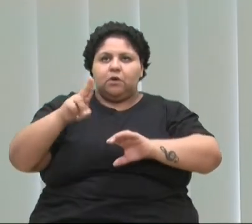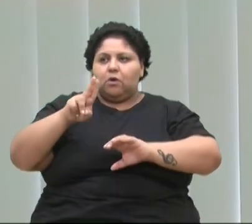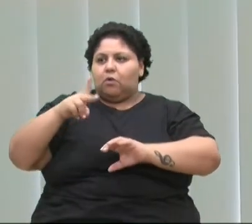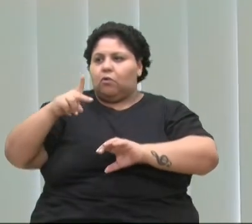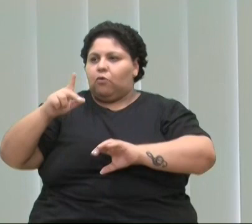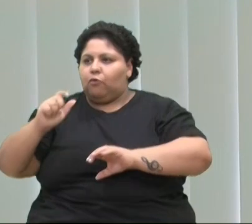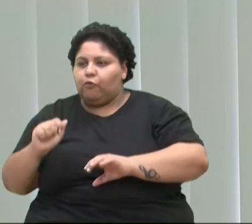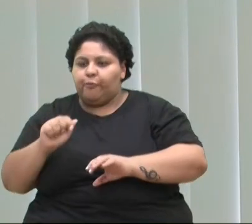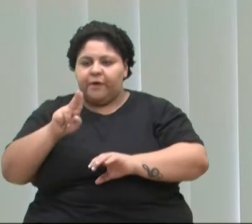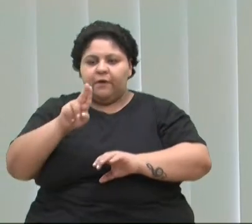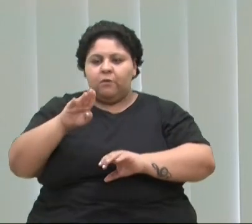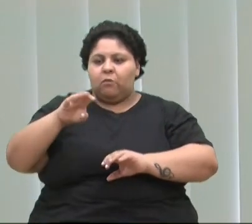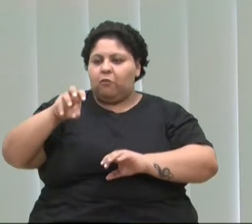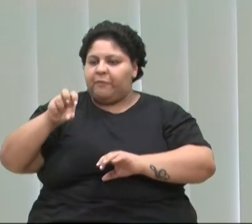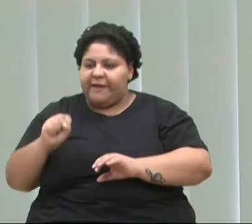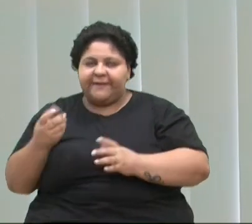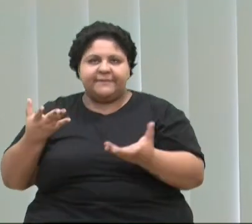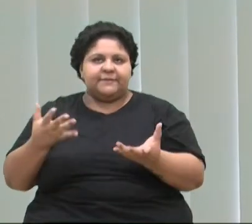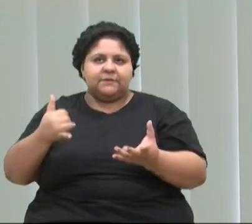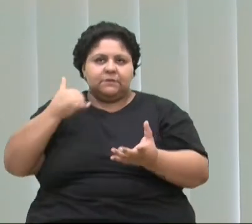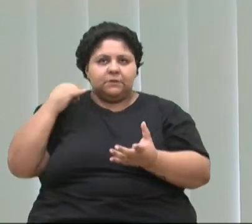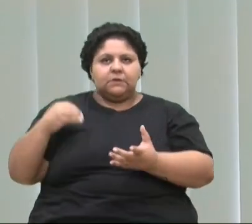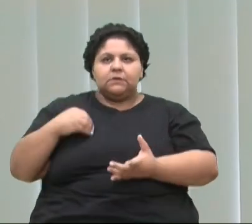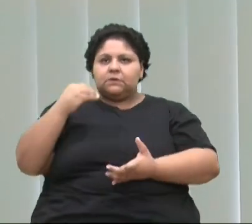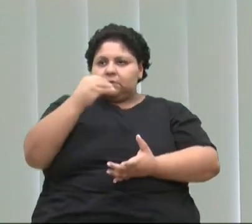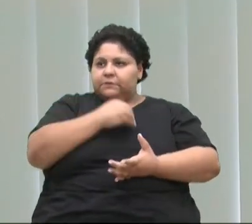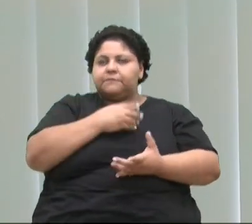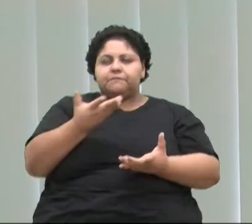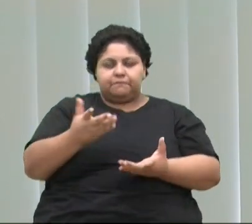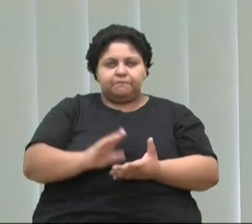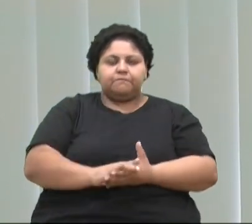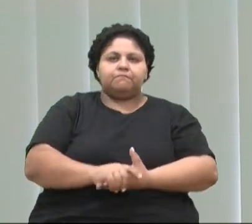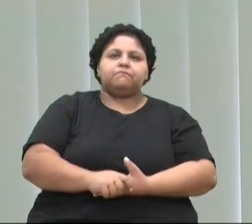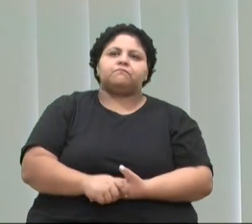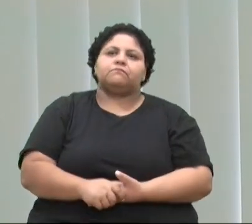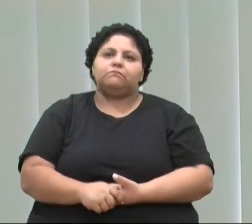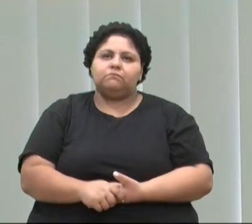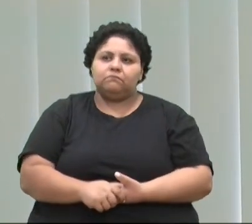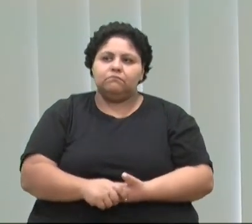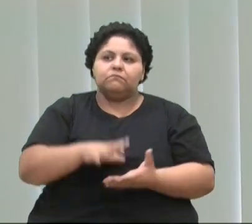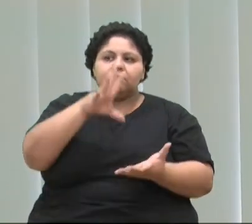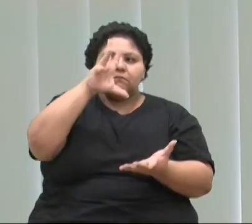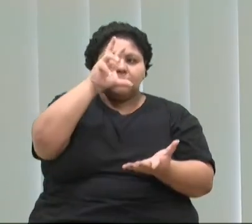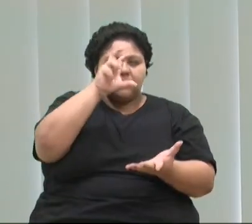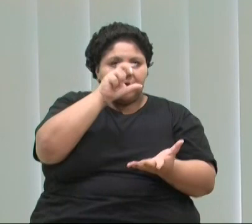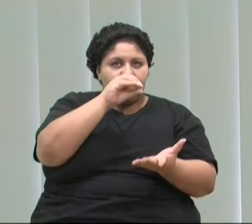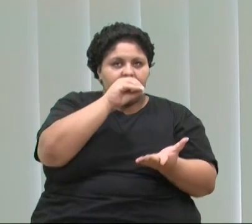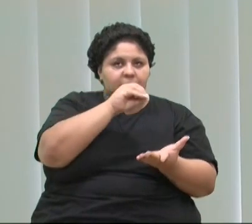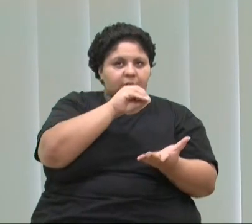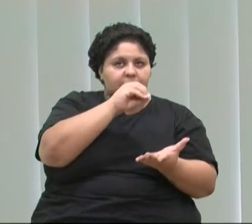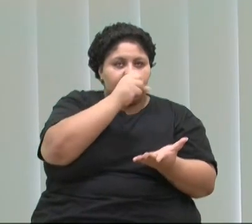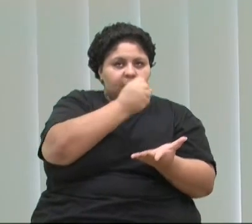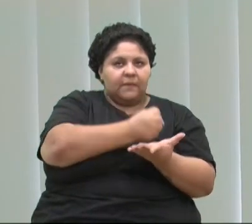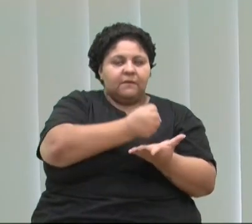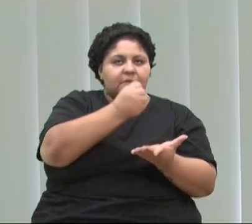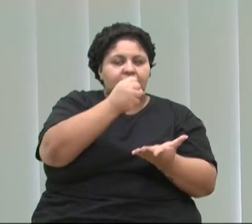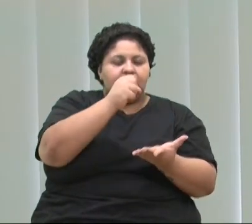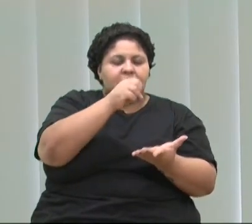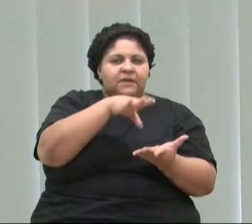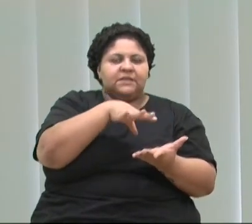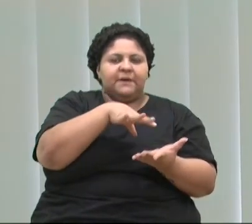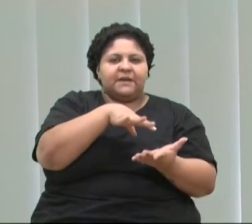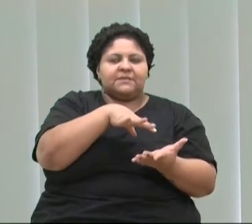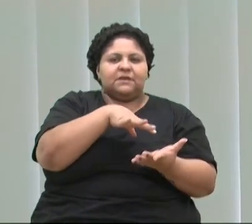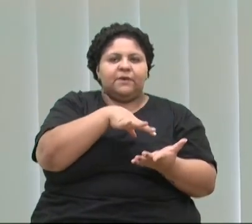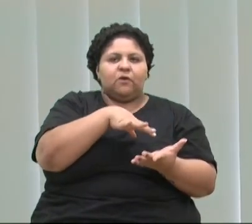não tem nem que ir para a UBS, né, tem que ir direto para a UPA. E a marcação de consulta, sim, é só por telefone. A gente aboliu o